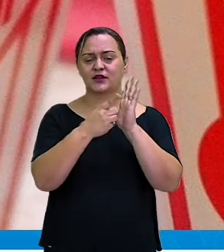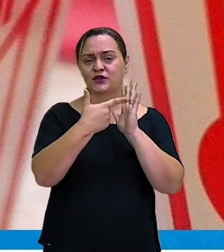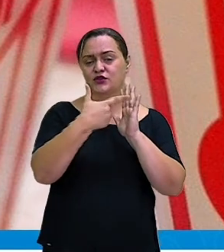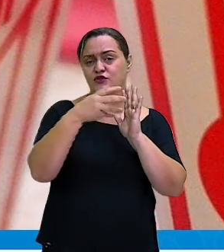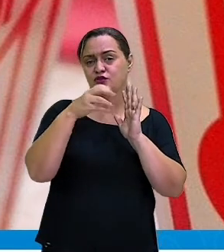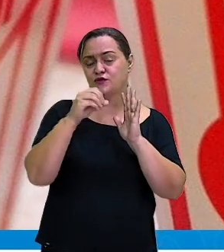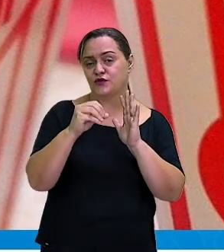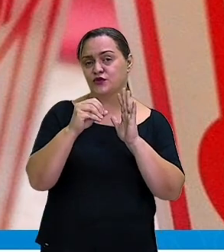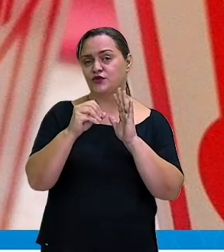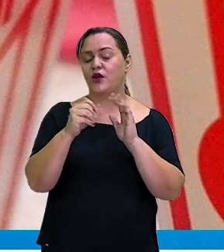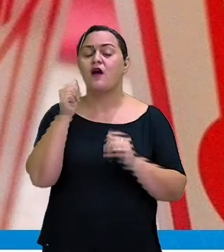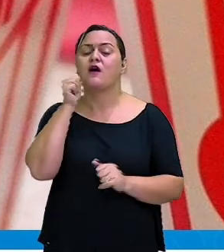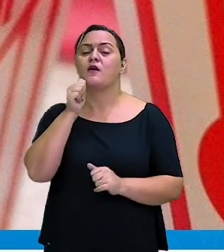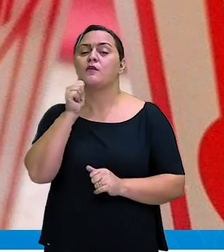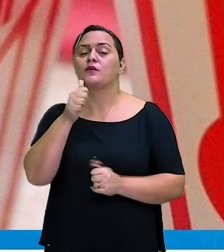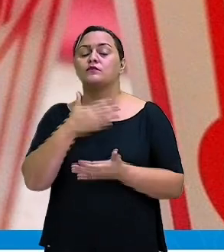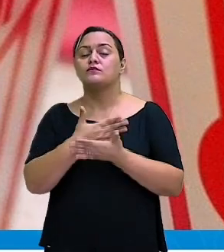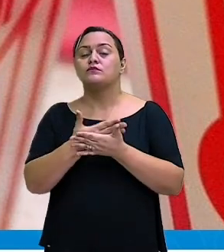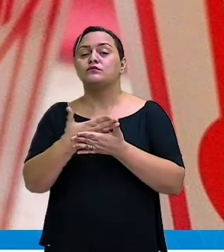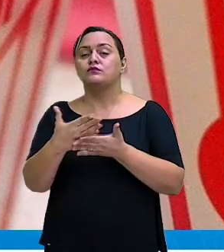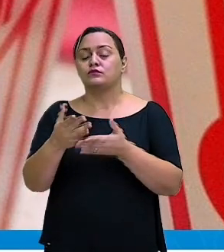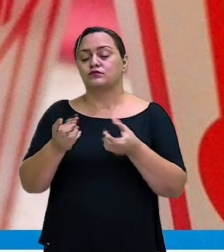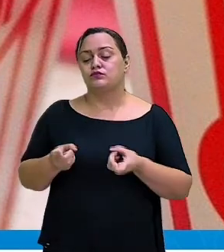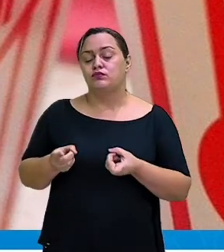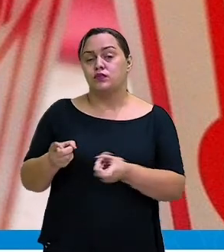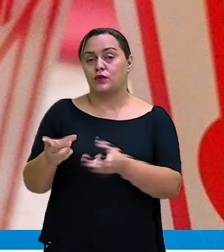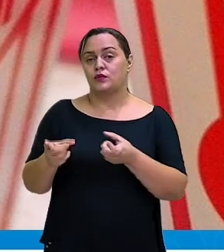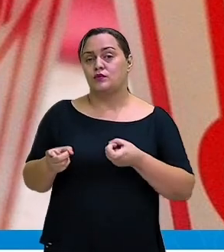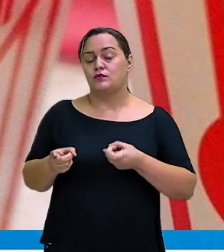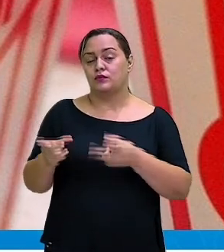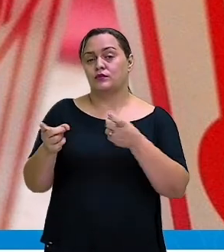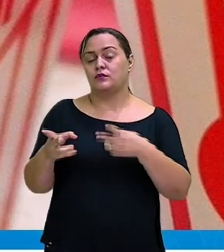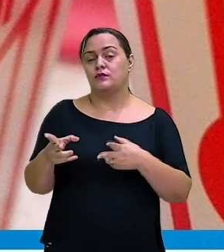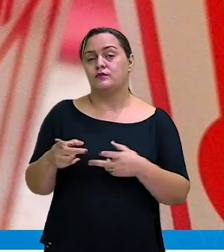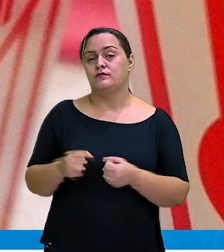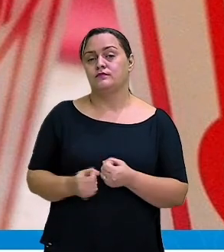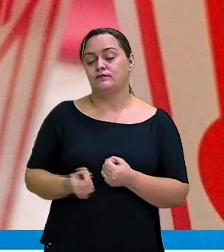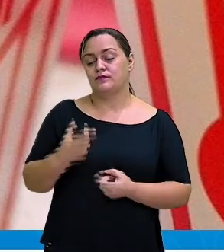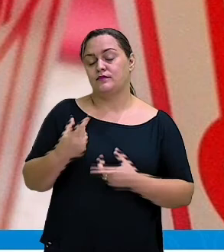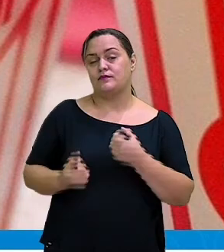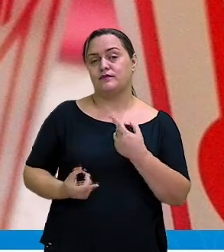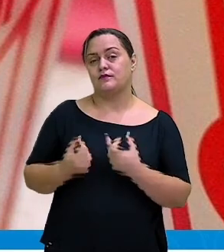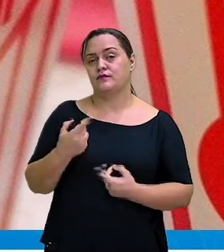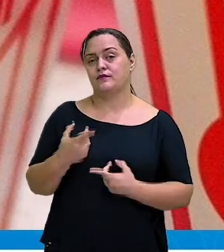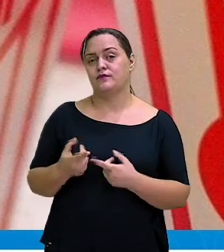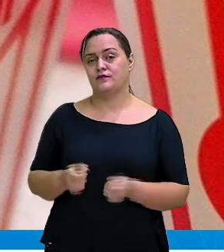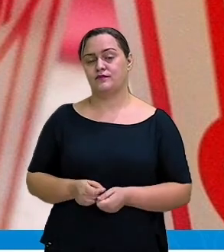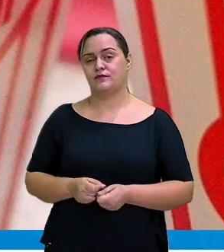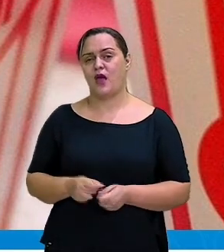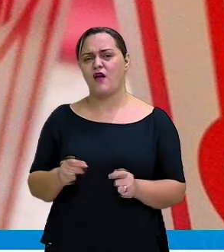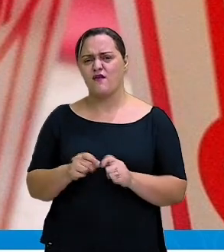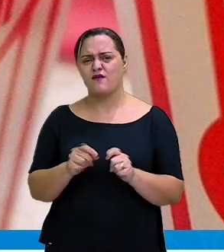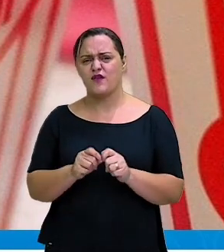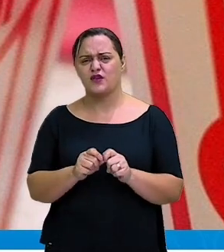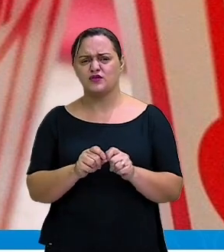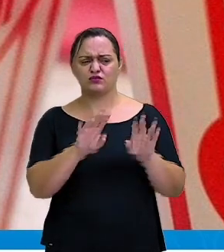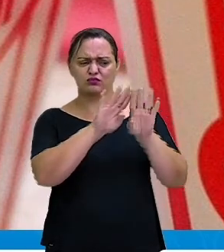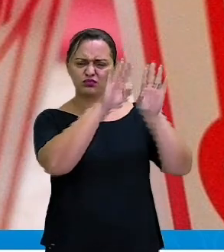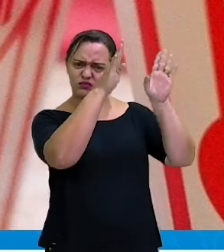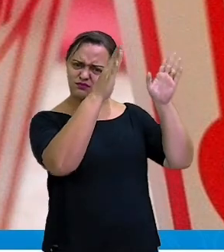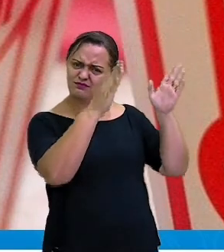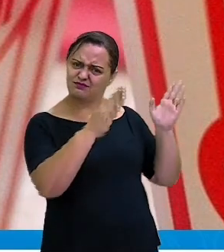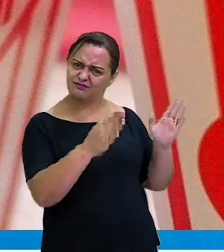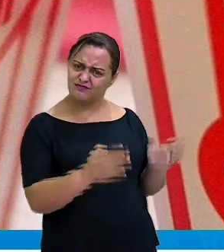Linwood, em Kansas City, a montar um estande para um espaço ali